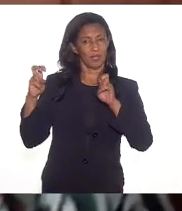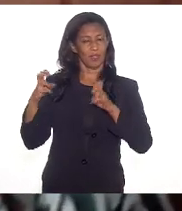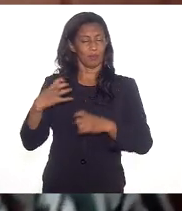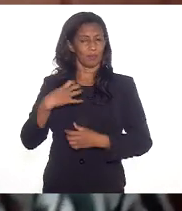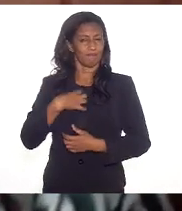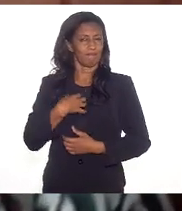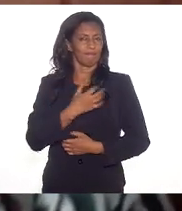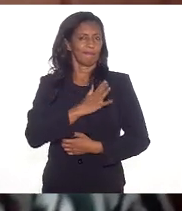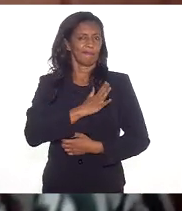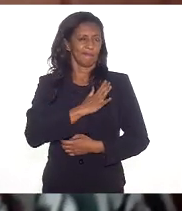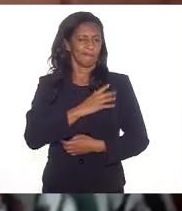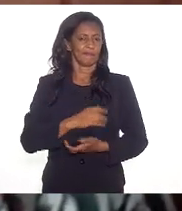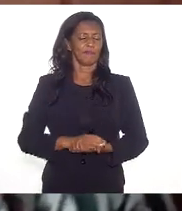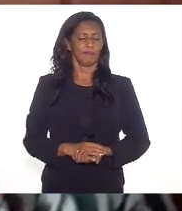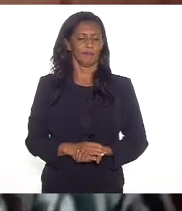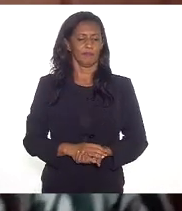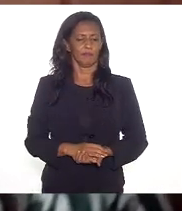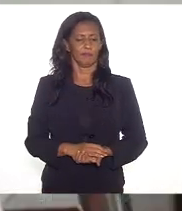coração da gente.